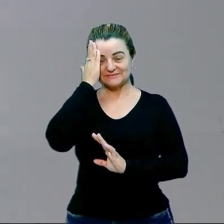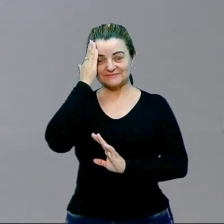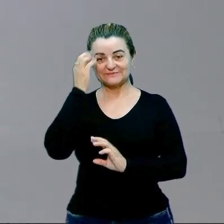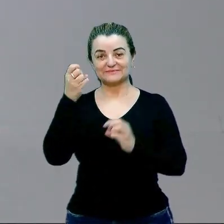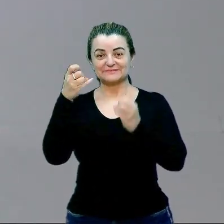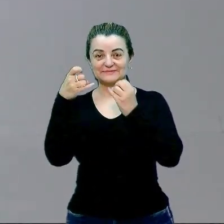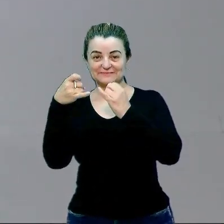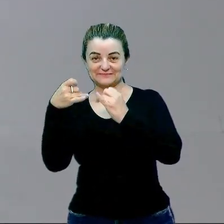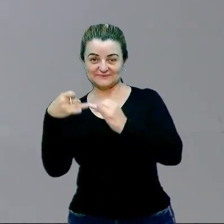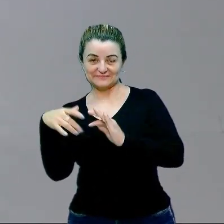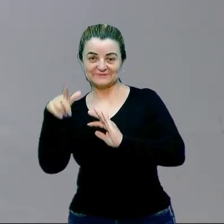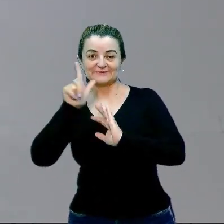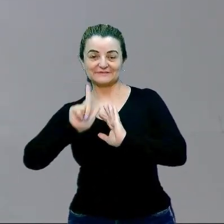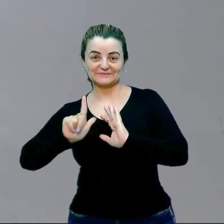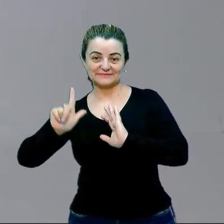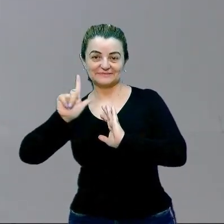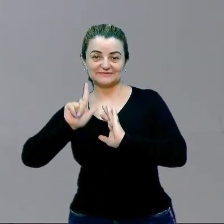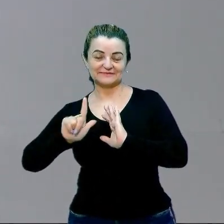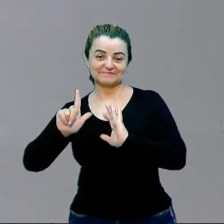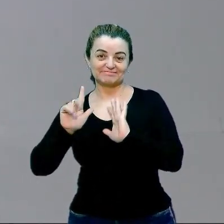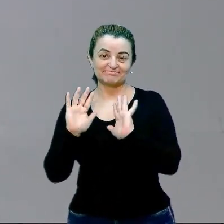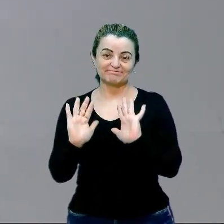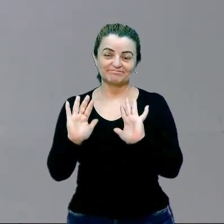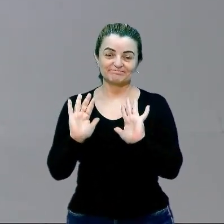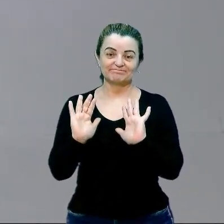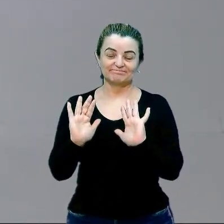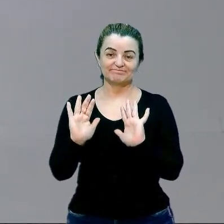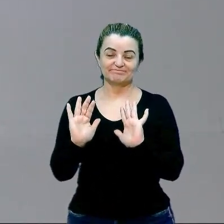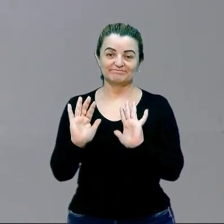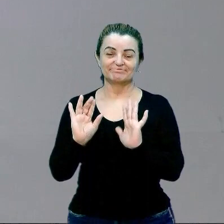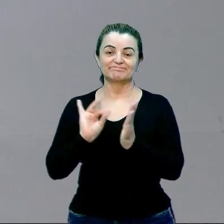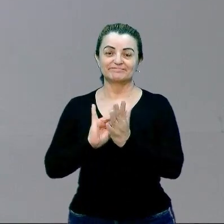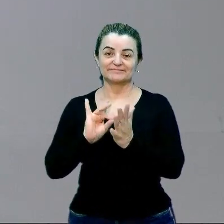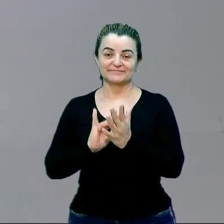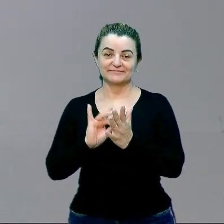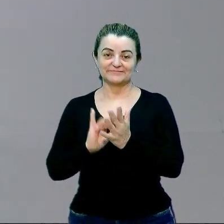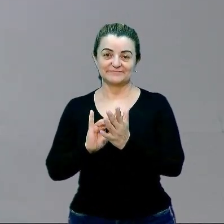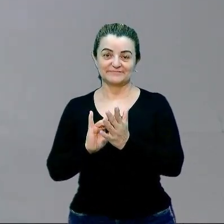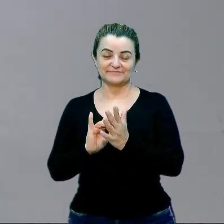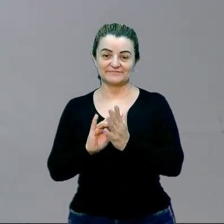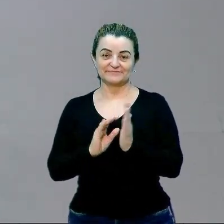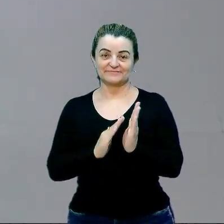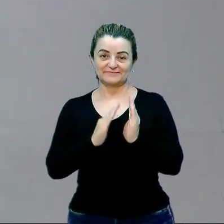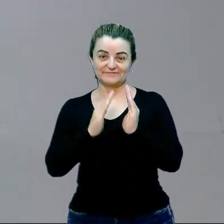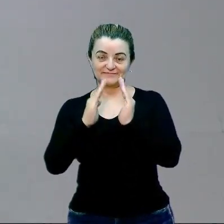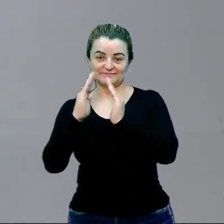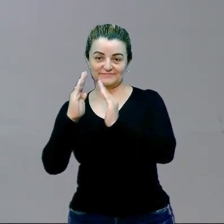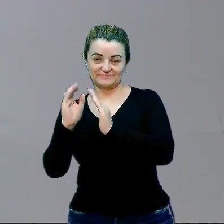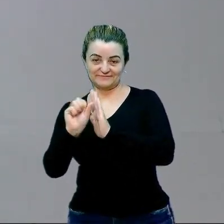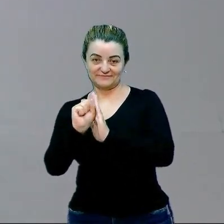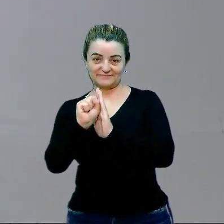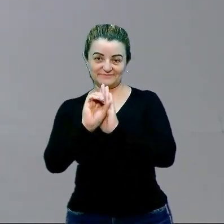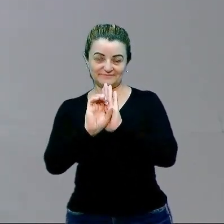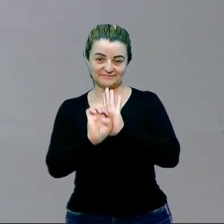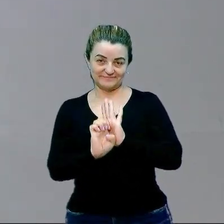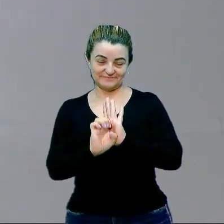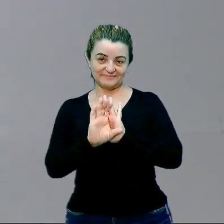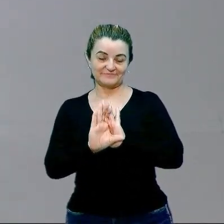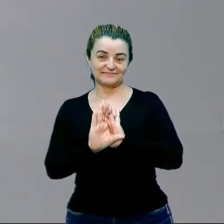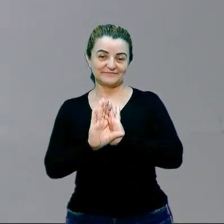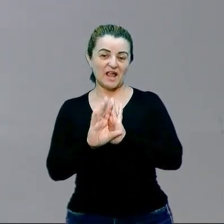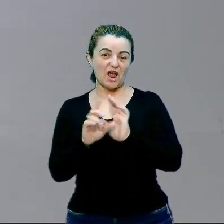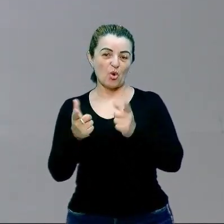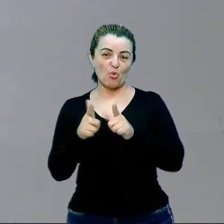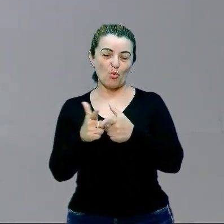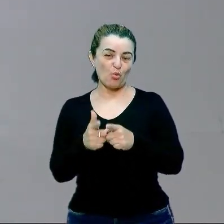nós falamos de literatura, a gente, de certa forma, diz que a passagem de um século é um tempo muito curto. Então,